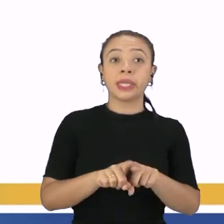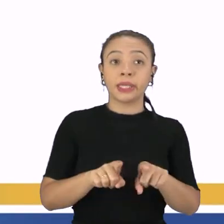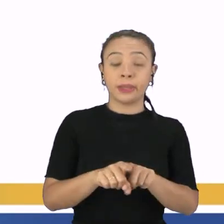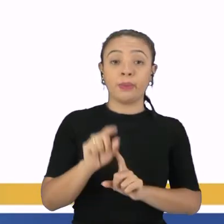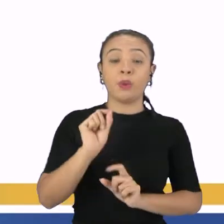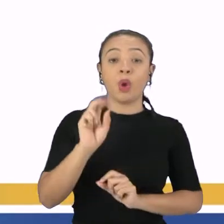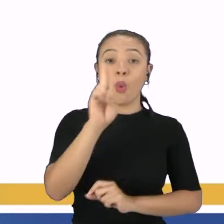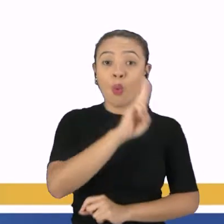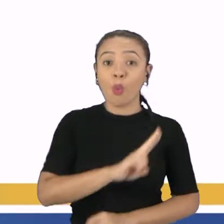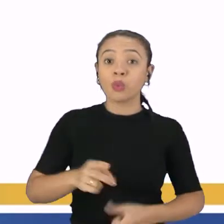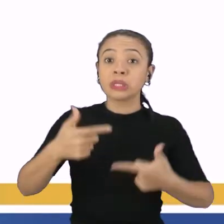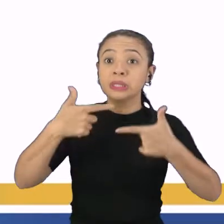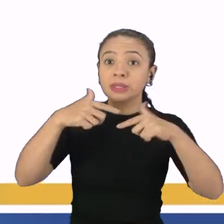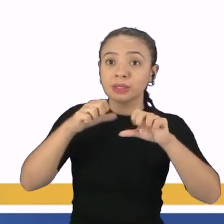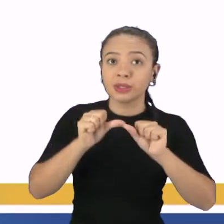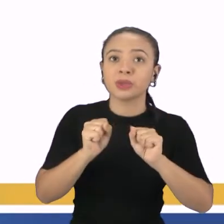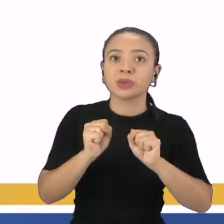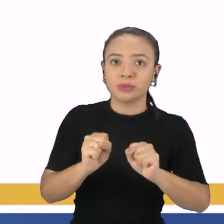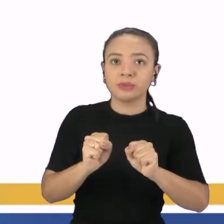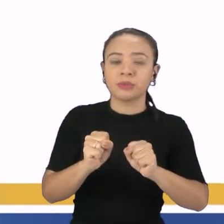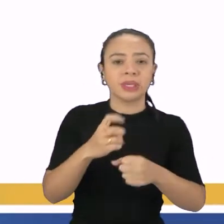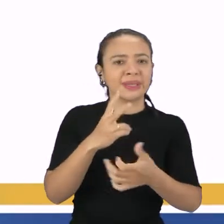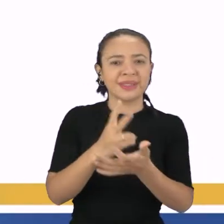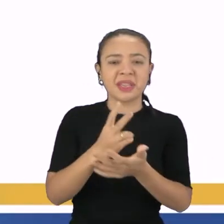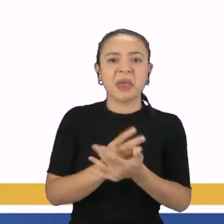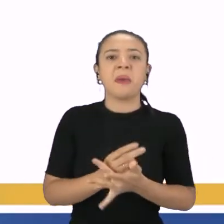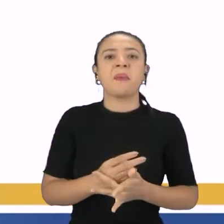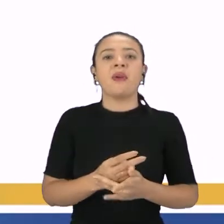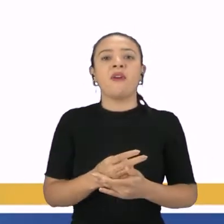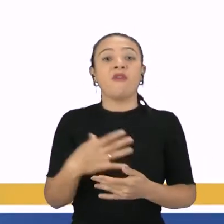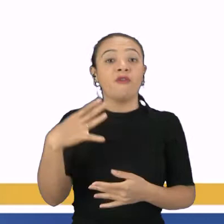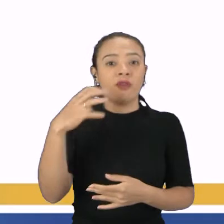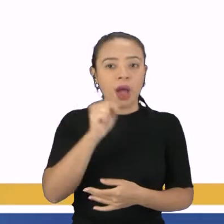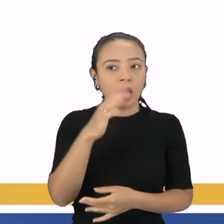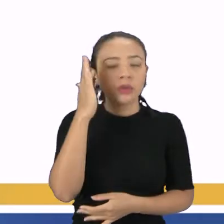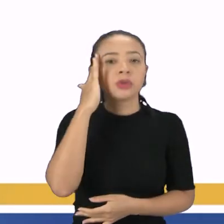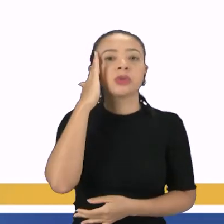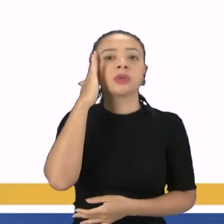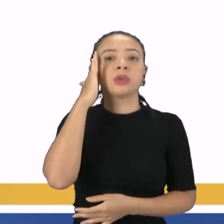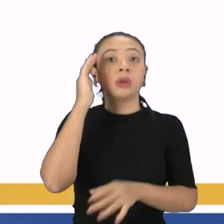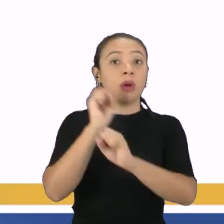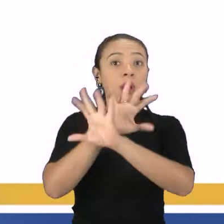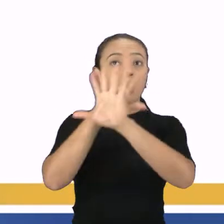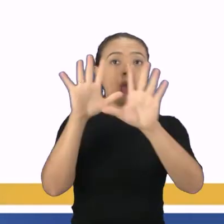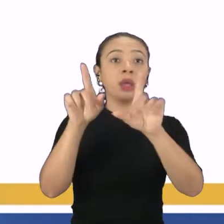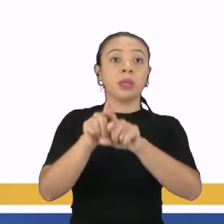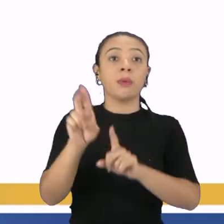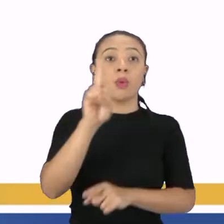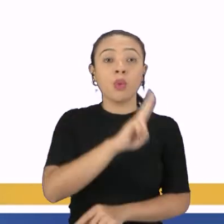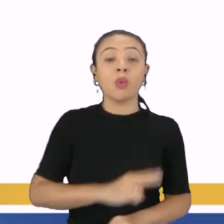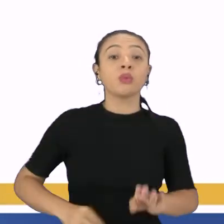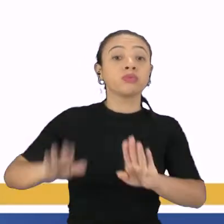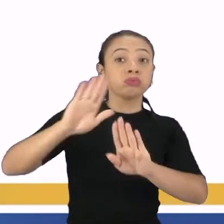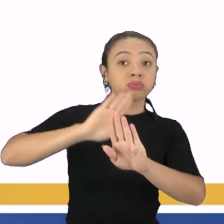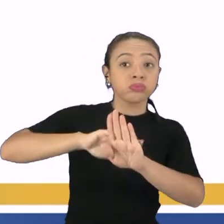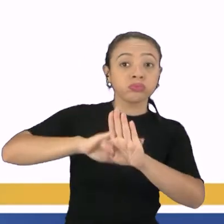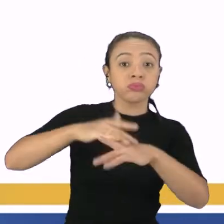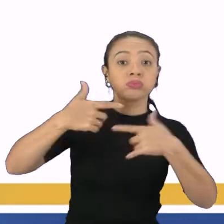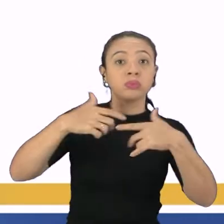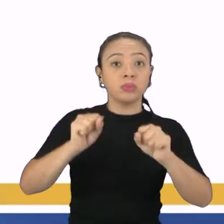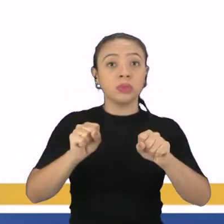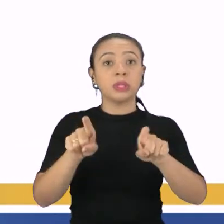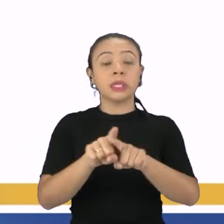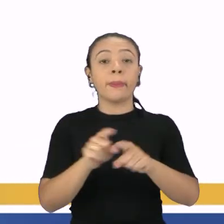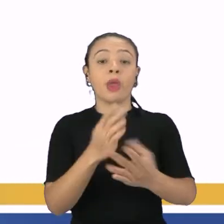a utilização da linguagem, que ela é sempre dinâmica e clara, com o uso também de figuras de linguagem,